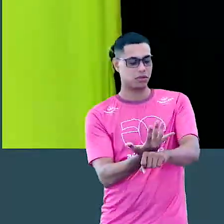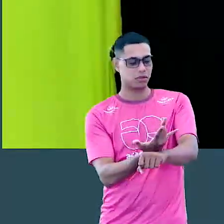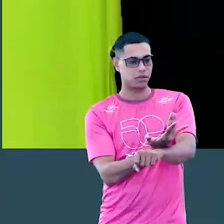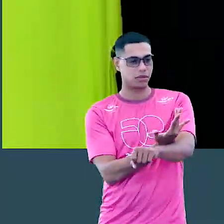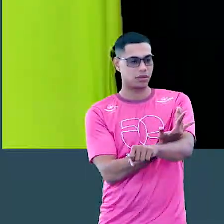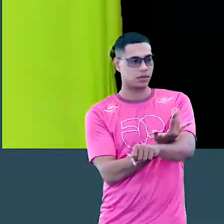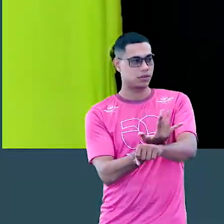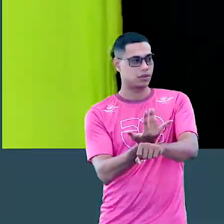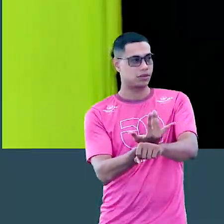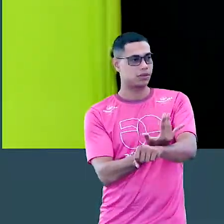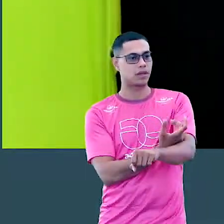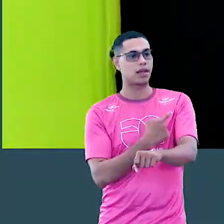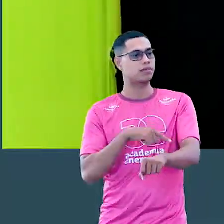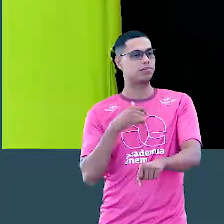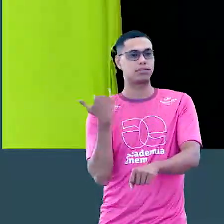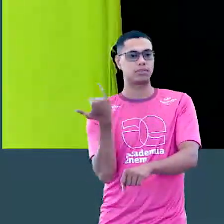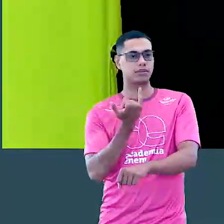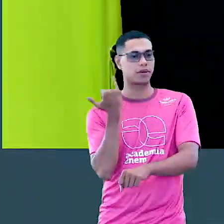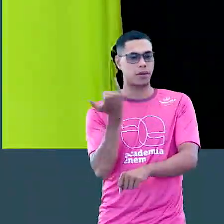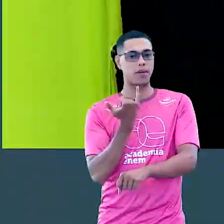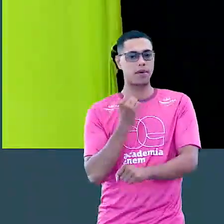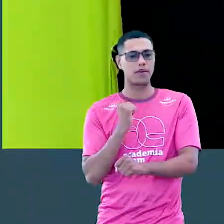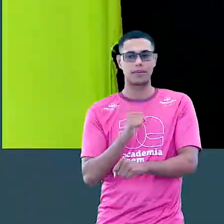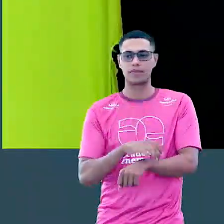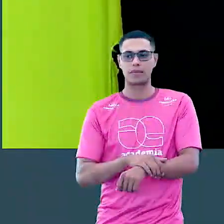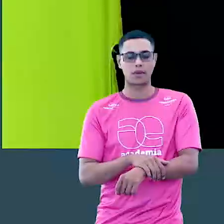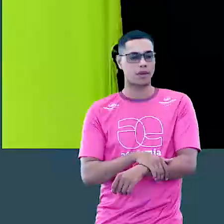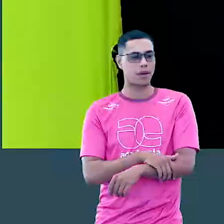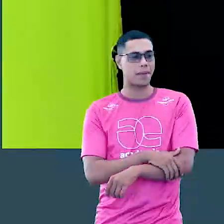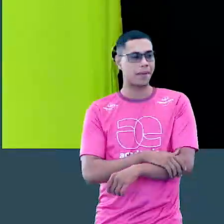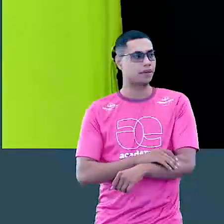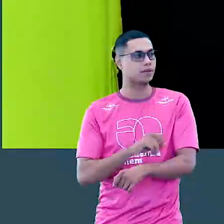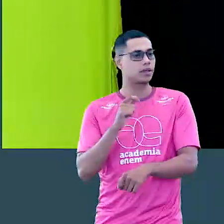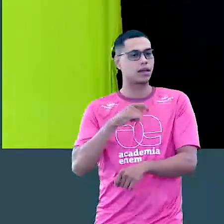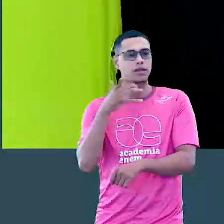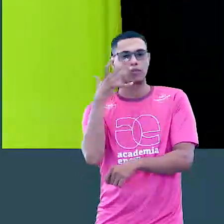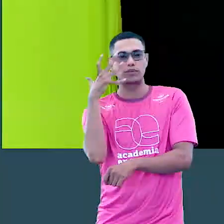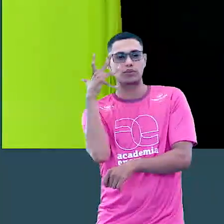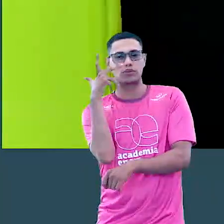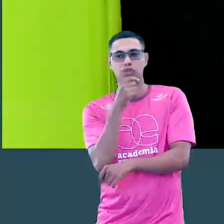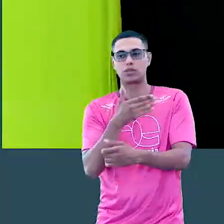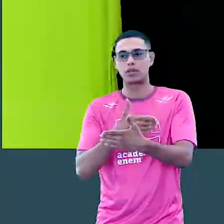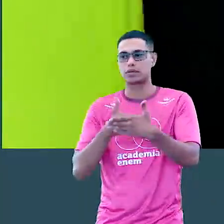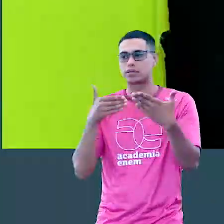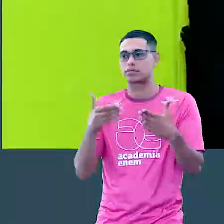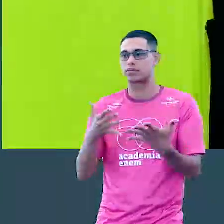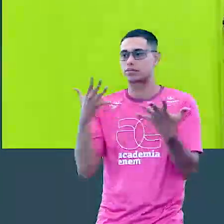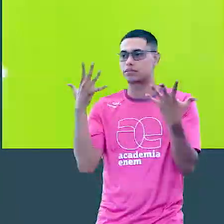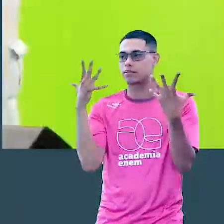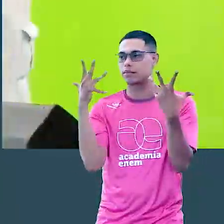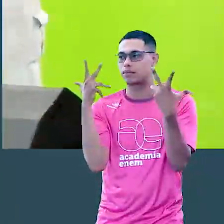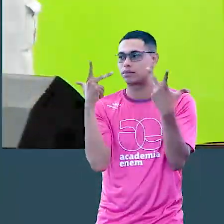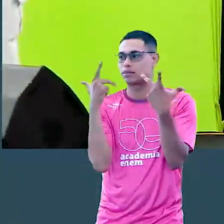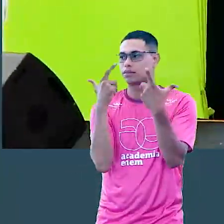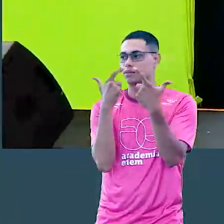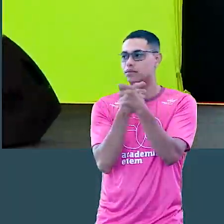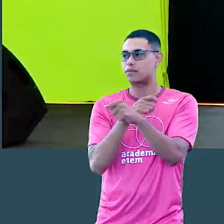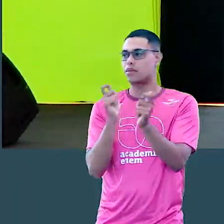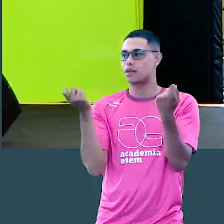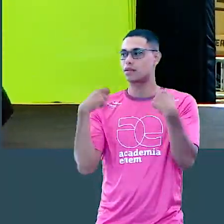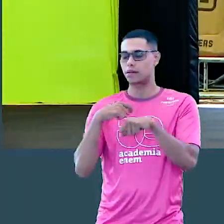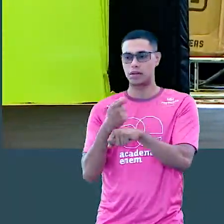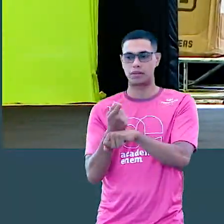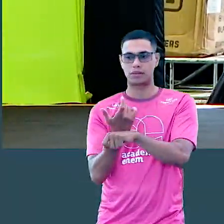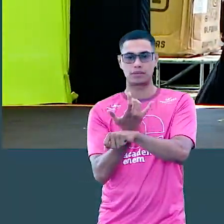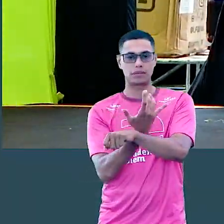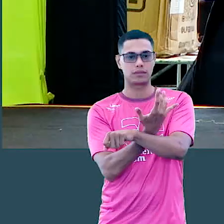emocionada. E isso é importante. Isso é que faz bela a sala de aula, tá, gente? Essa emoção.